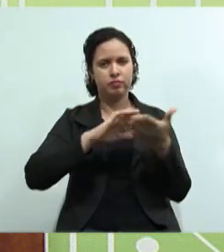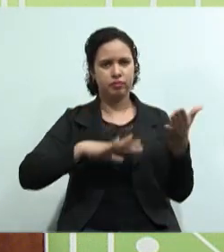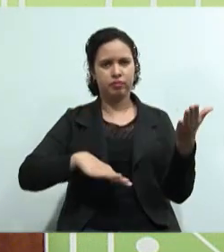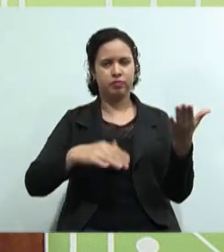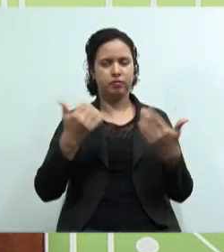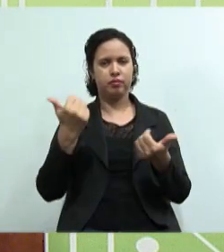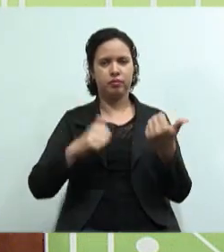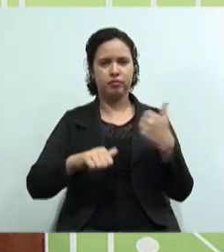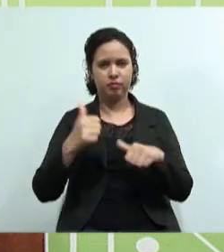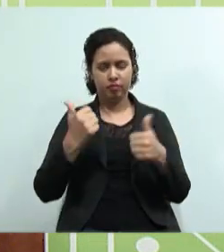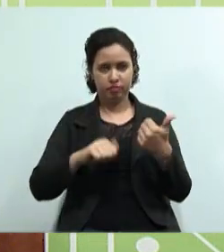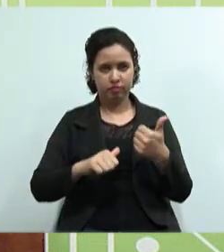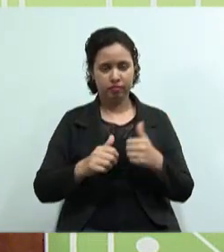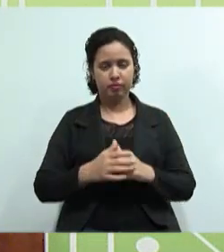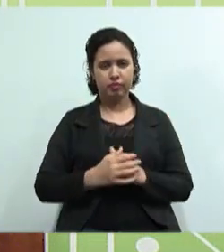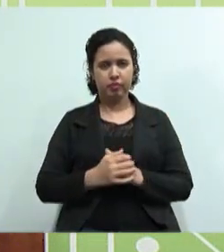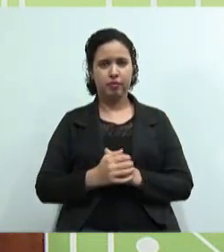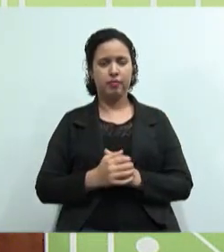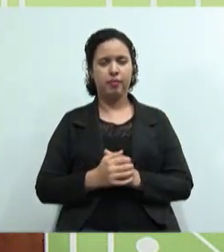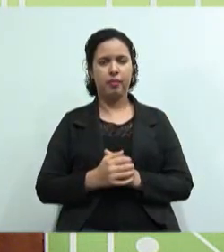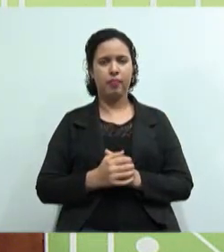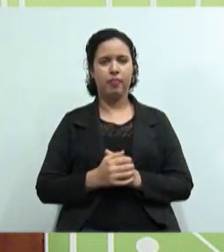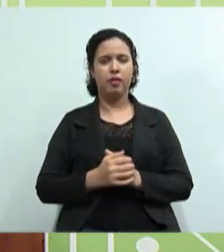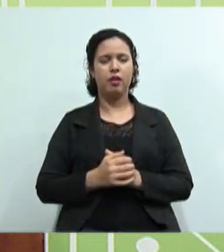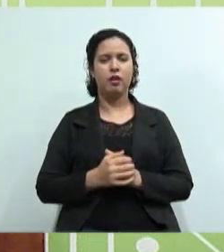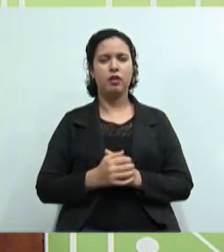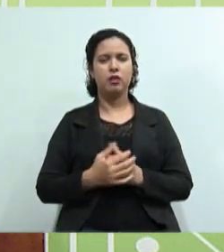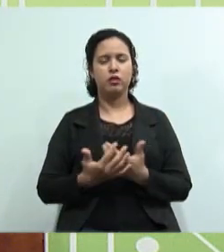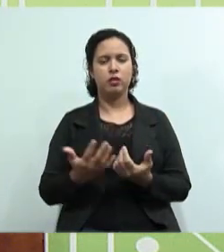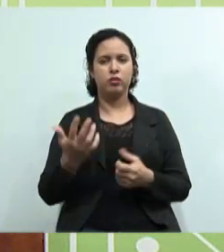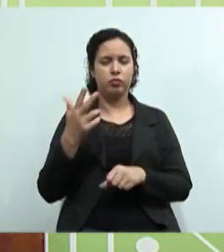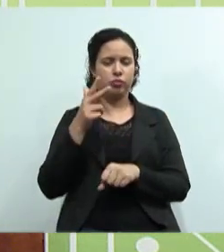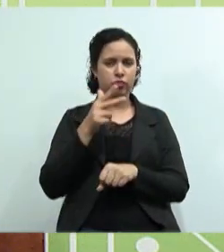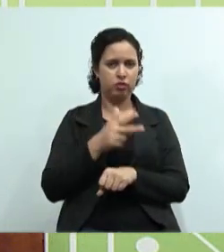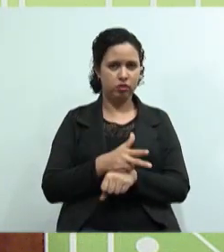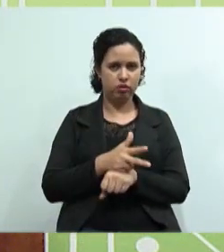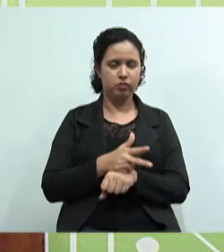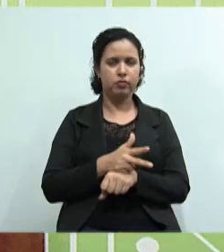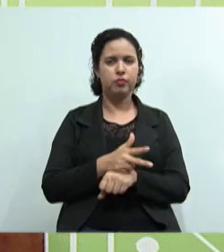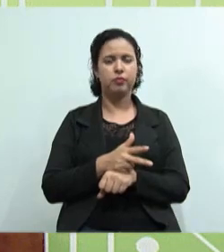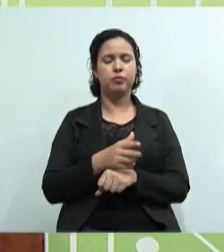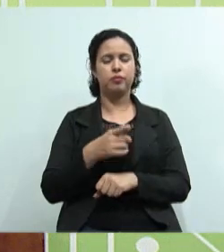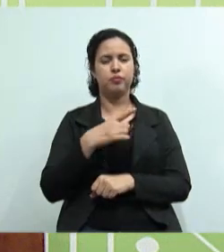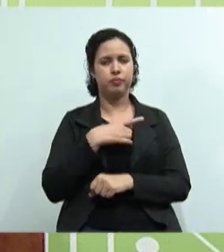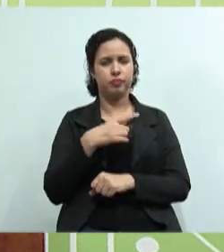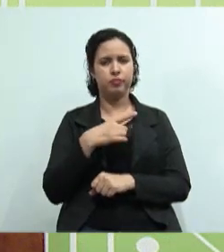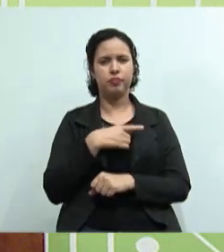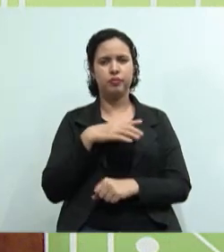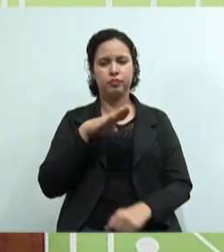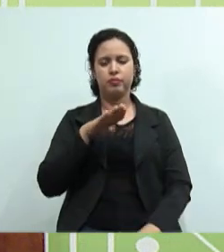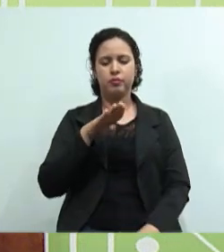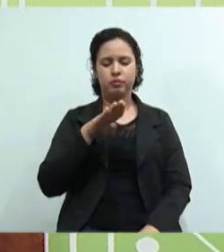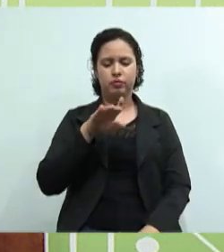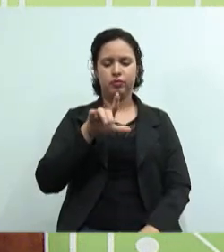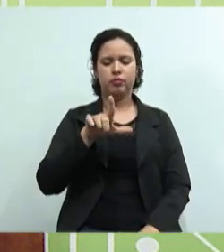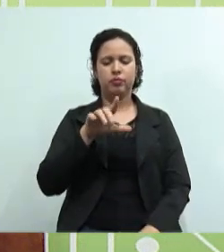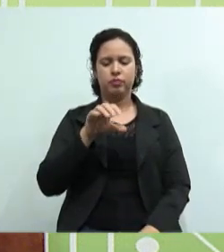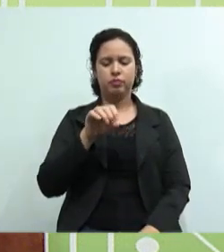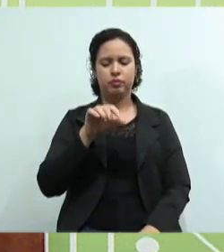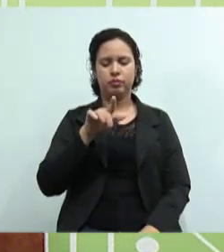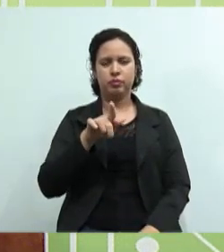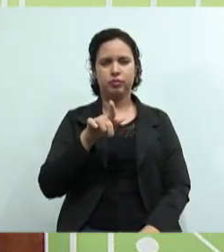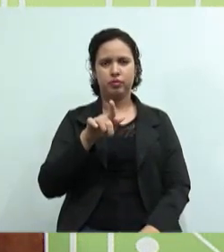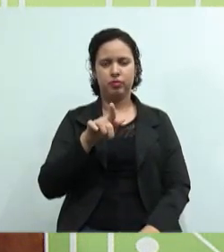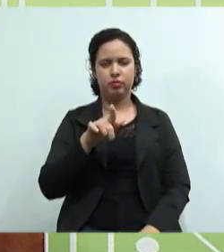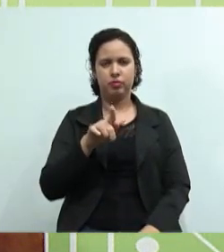empresas cooperativistas 1. Então, essa externa eu vou disponibilizar para vocês lá no blog da disciplina. Então, hoje eu não